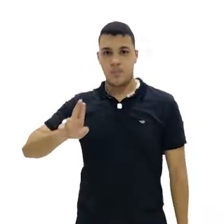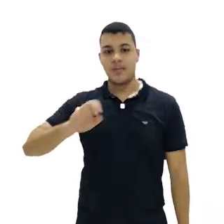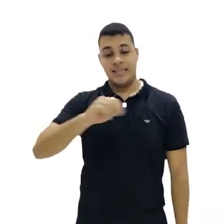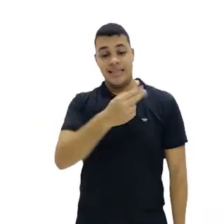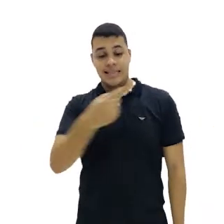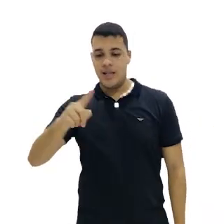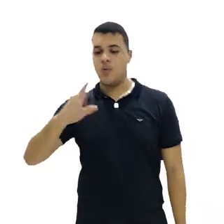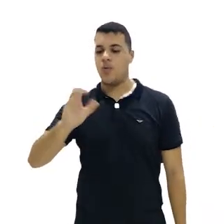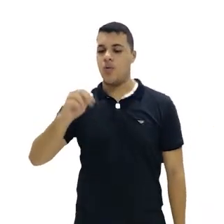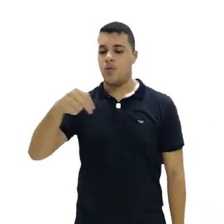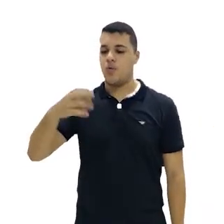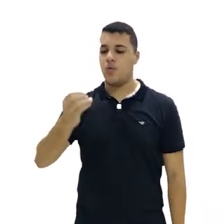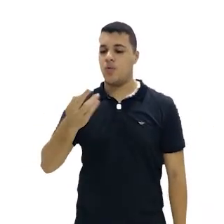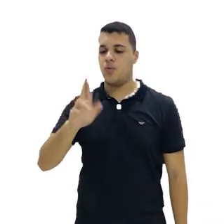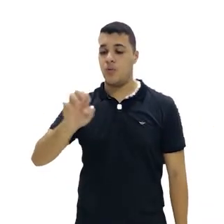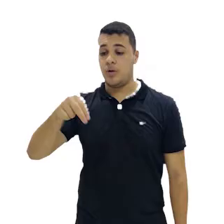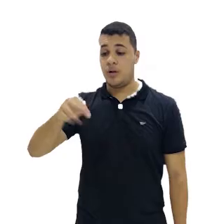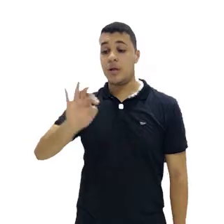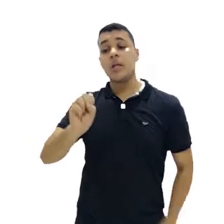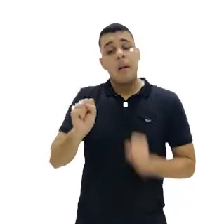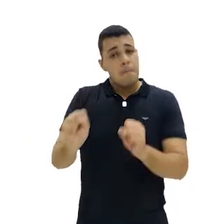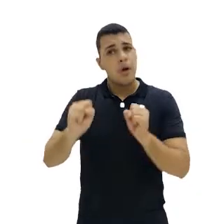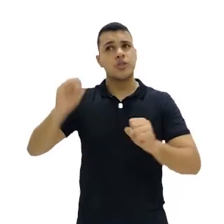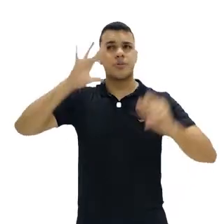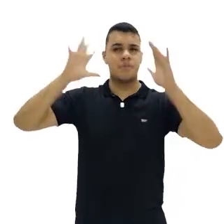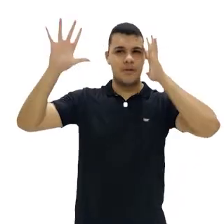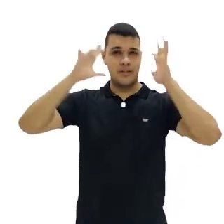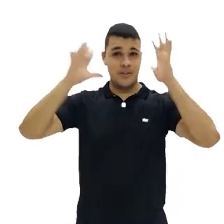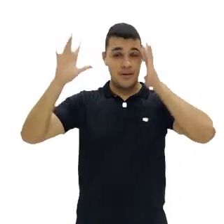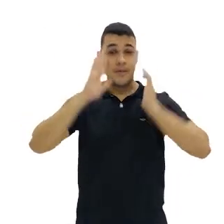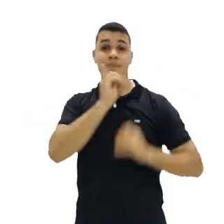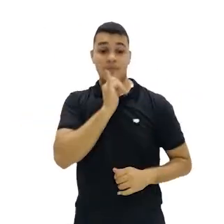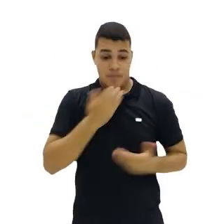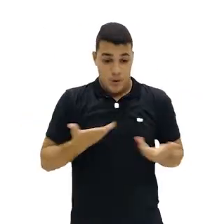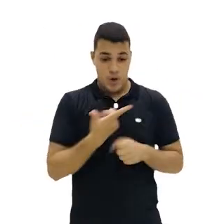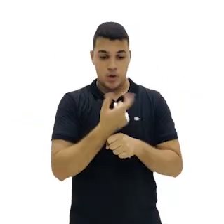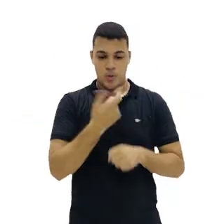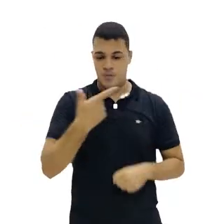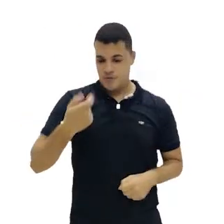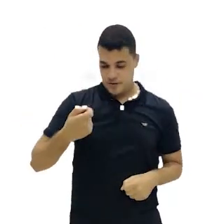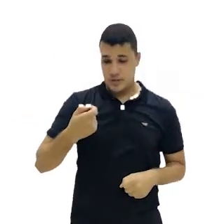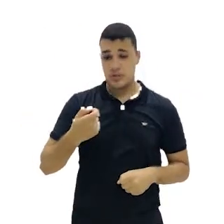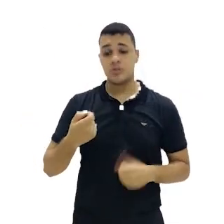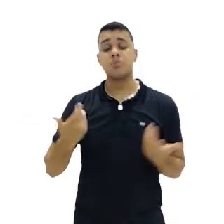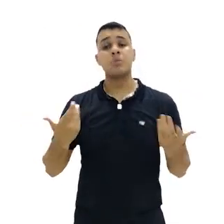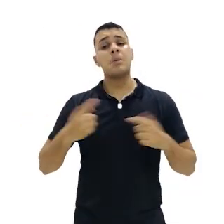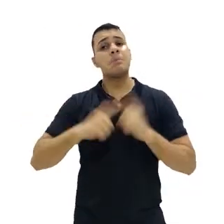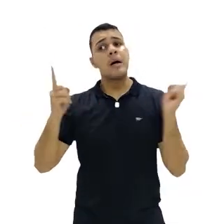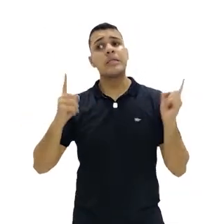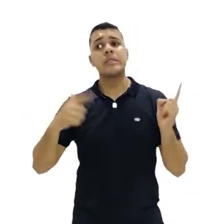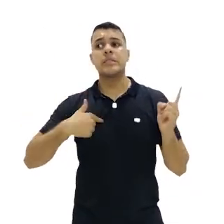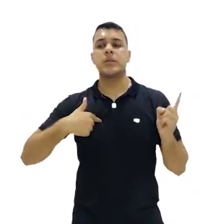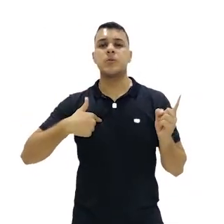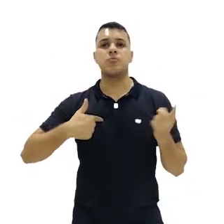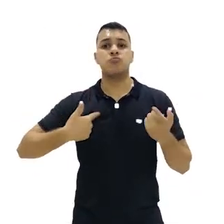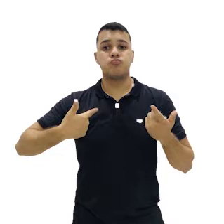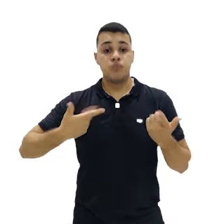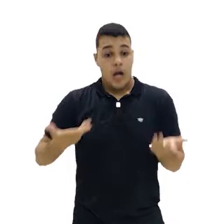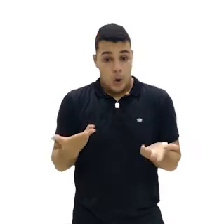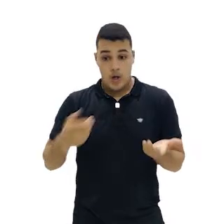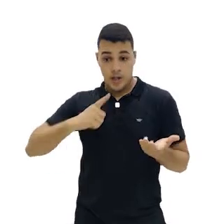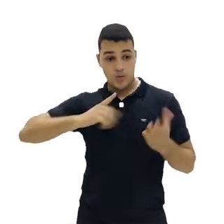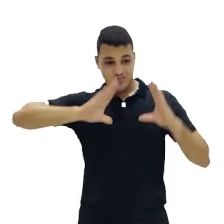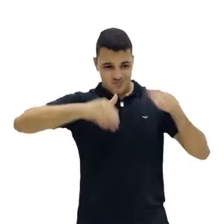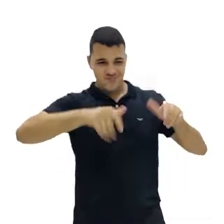de 2020, entretanto, eu tenho, para essa população que eu estou estudando, eu tenho dados registrados